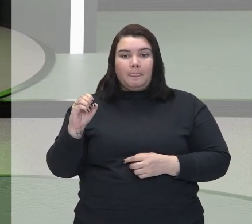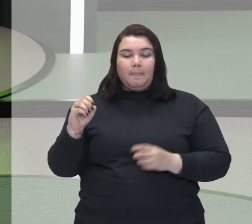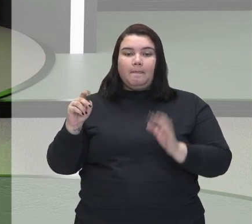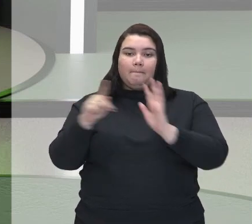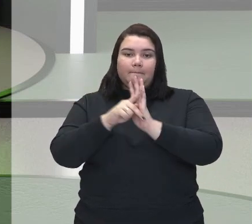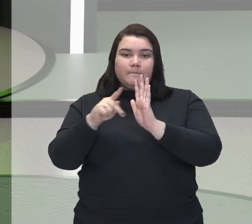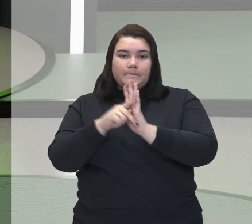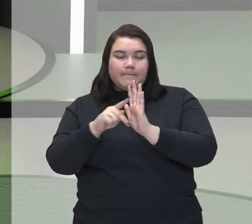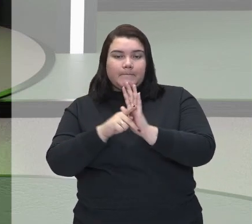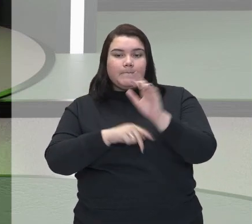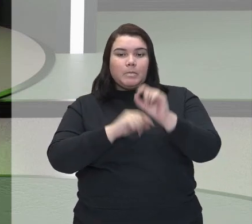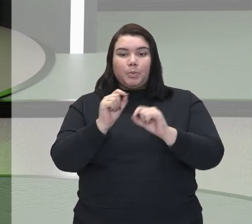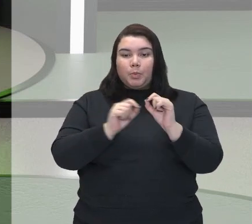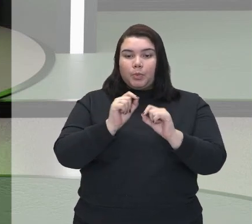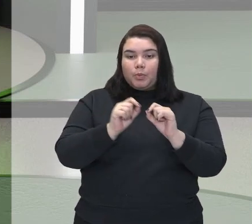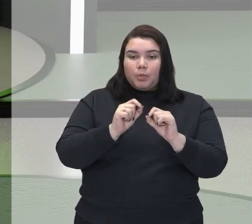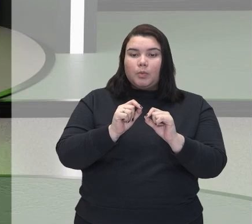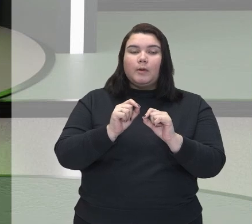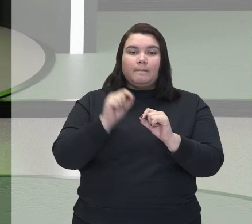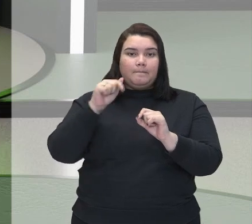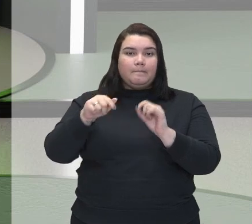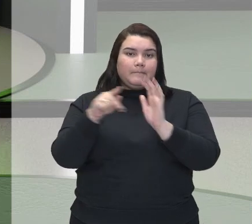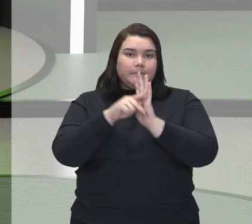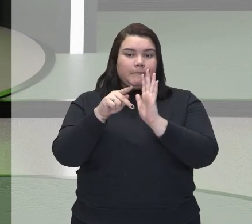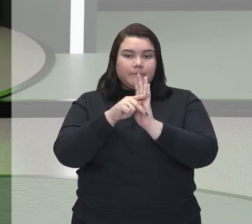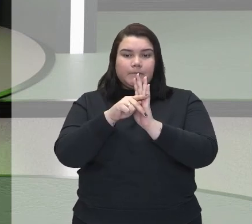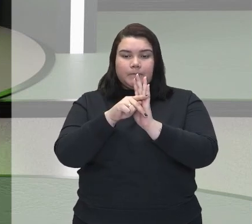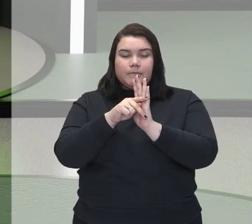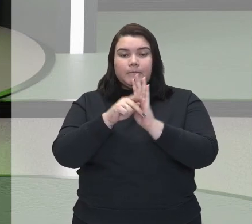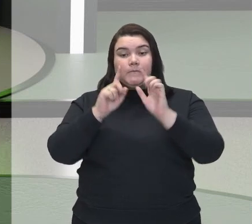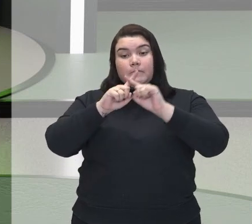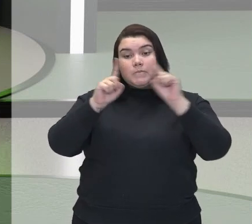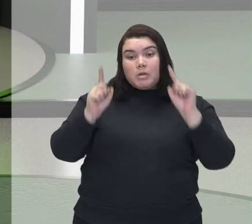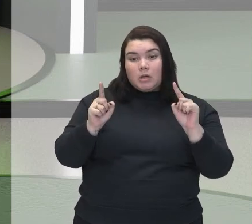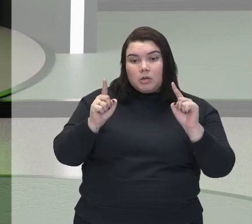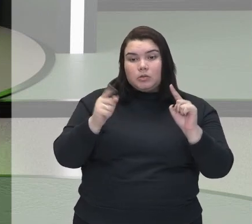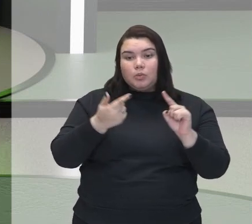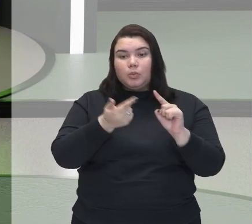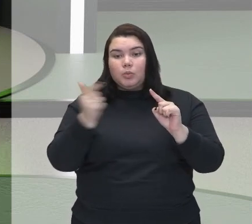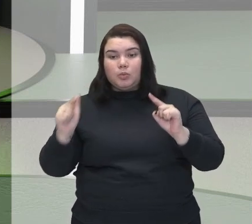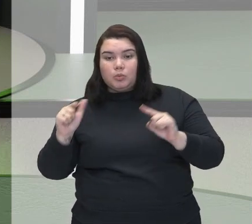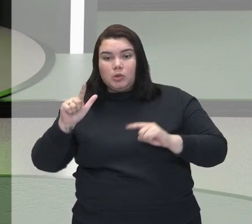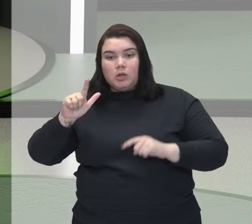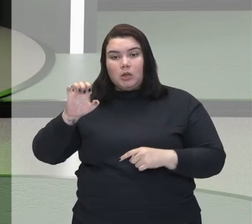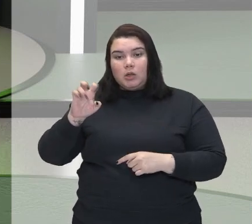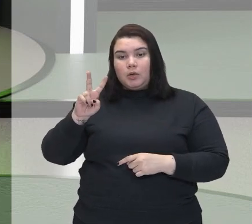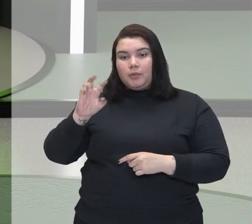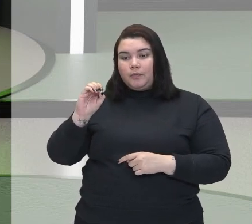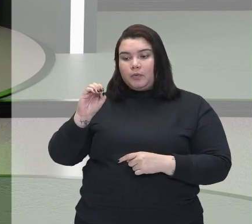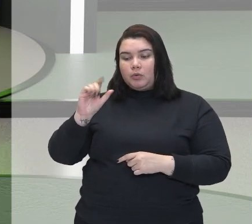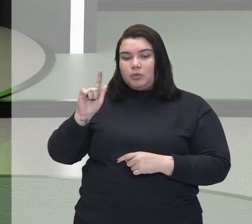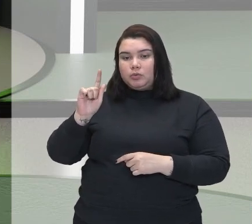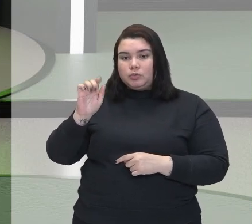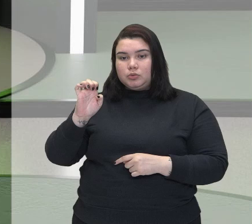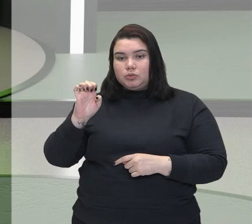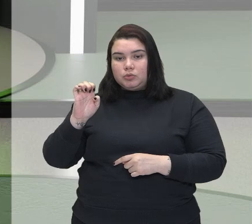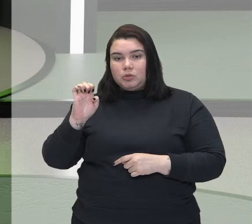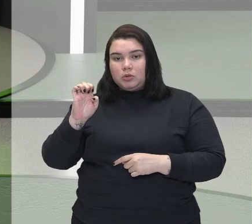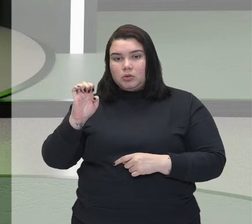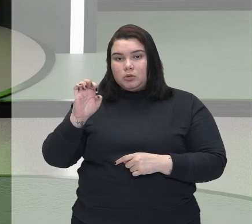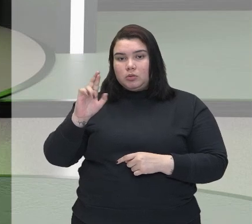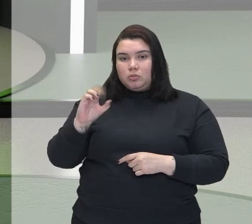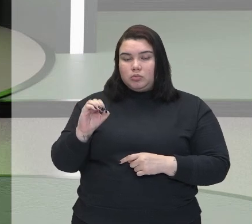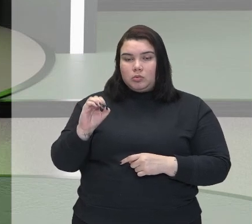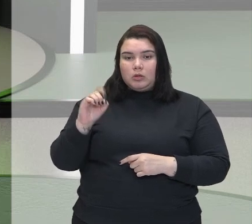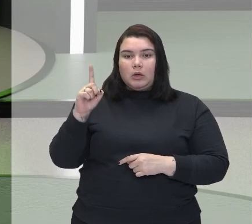ali para o efeito que ele foi proposto. Mas, compensação, o outro, que é o levógeno, ele é o